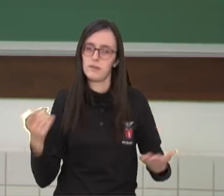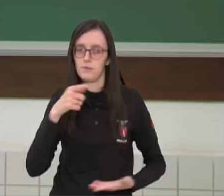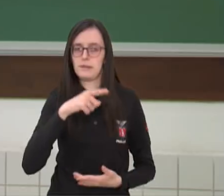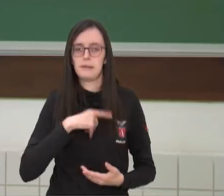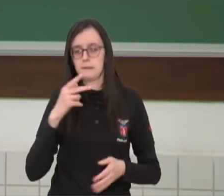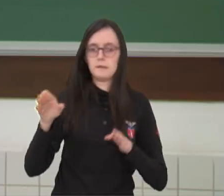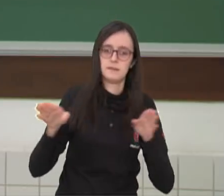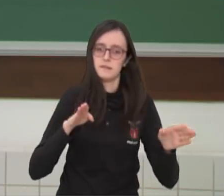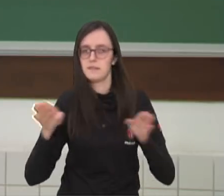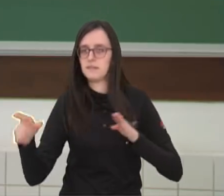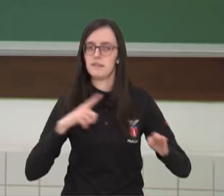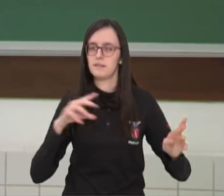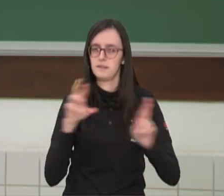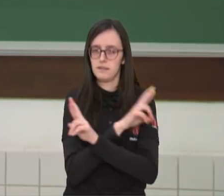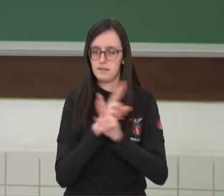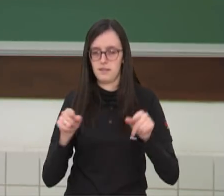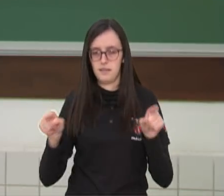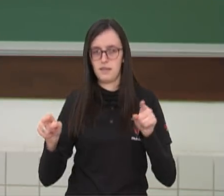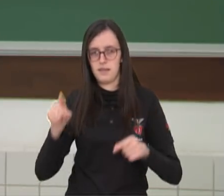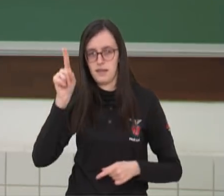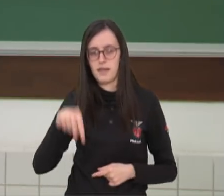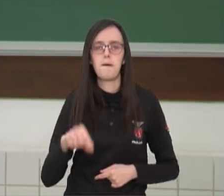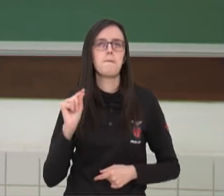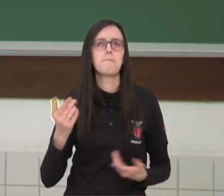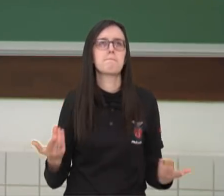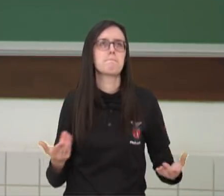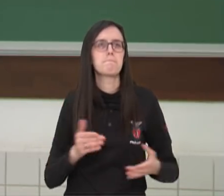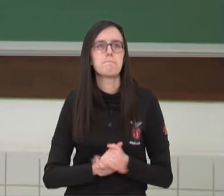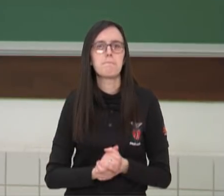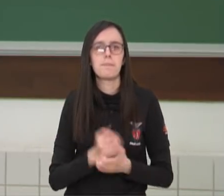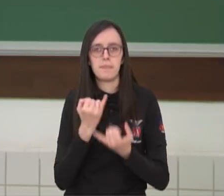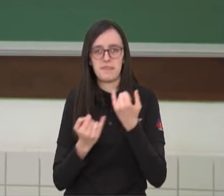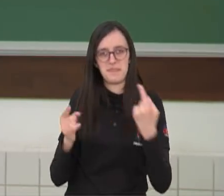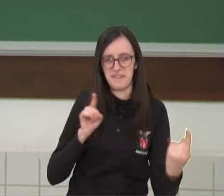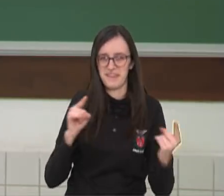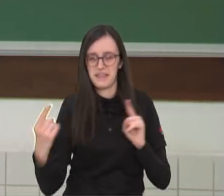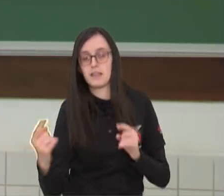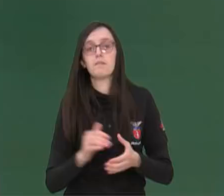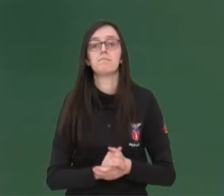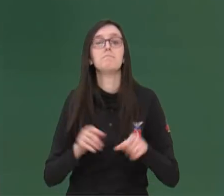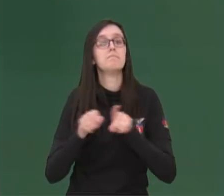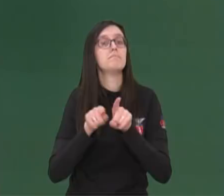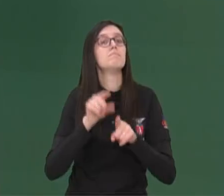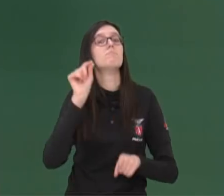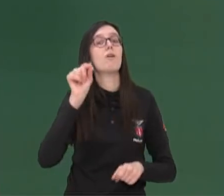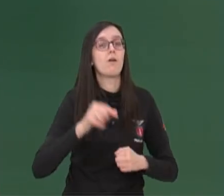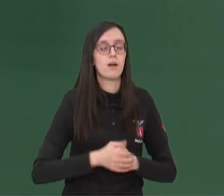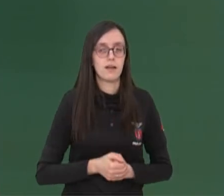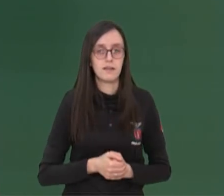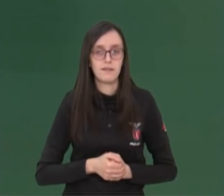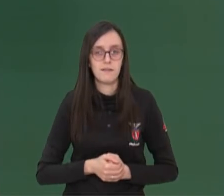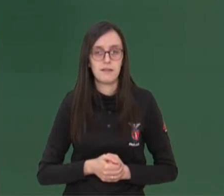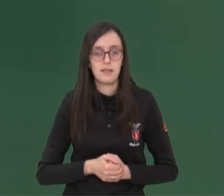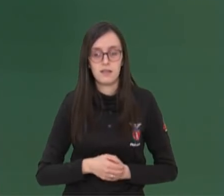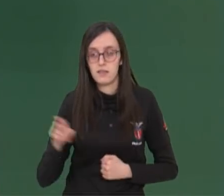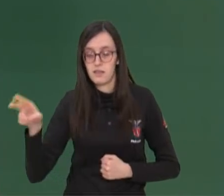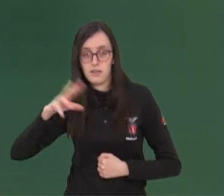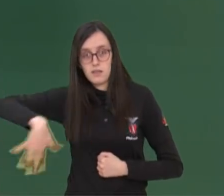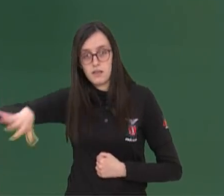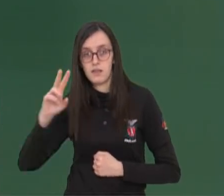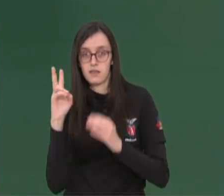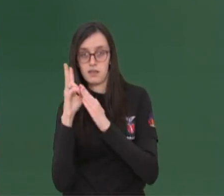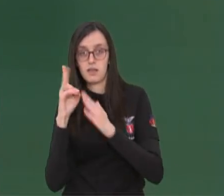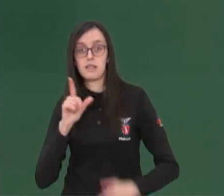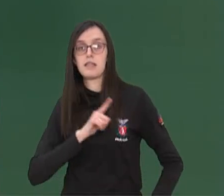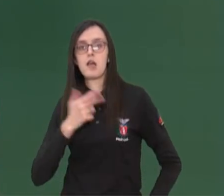tem essa relação aí ambígua. E ainda, esses indígenas